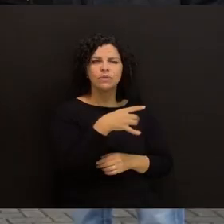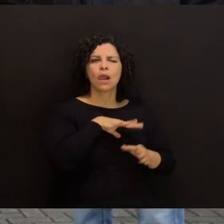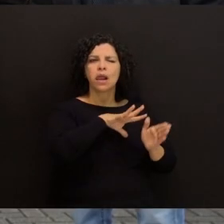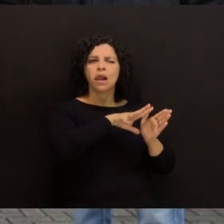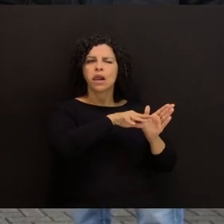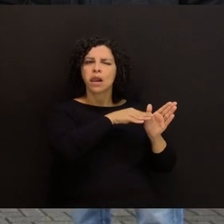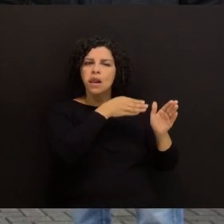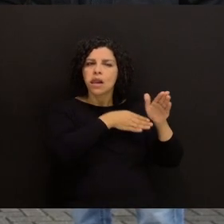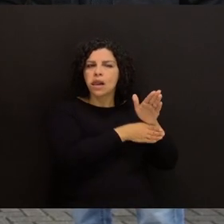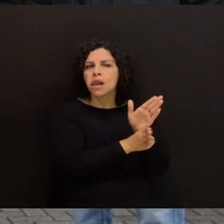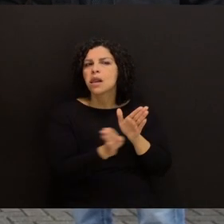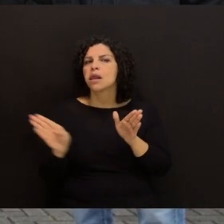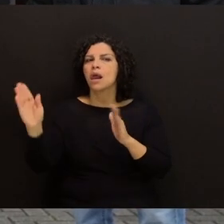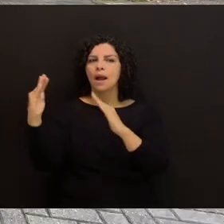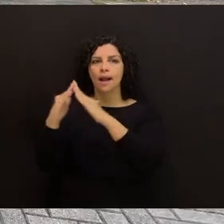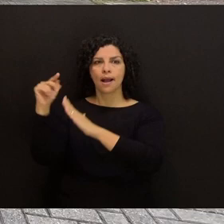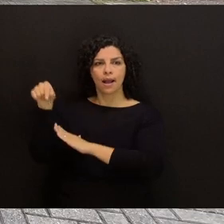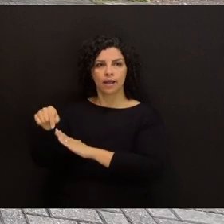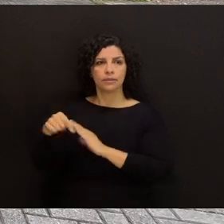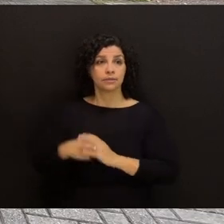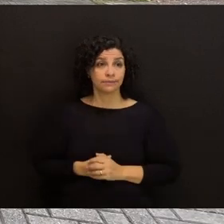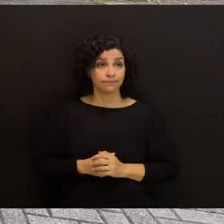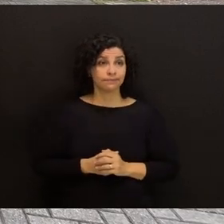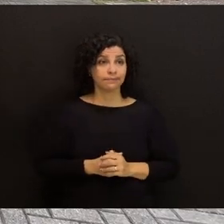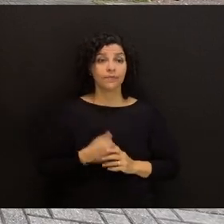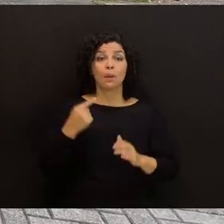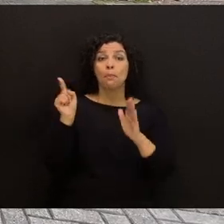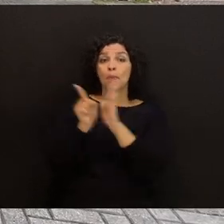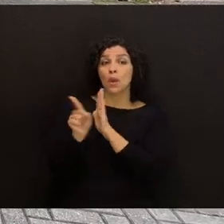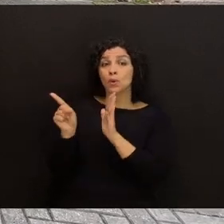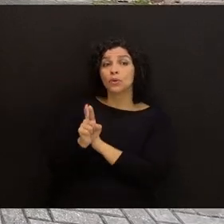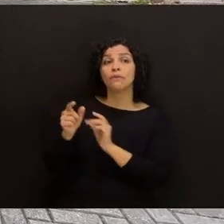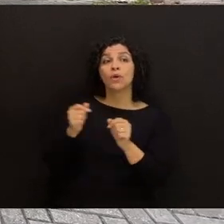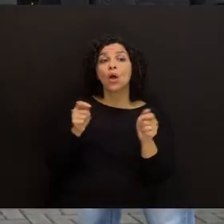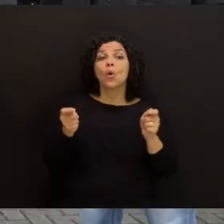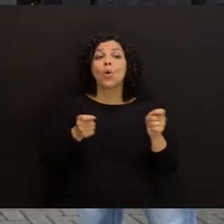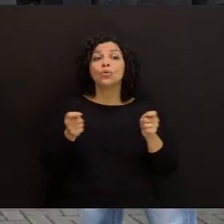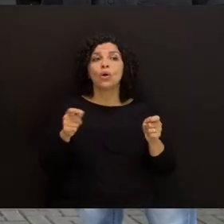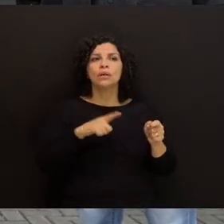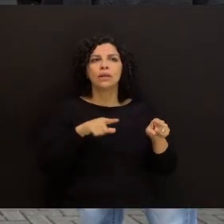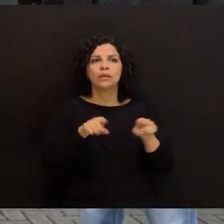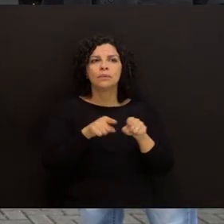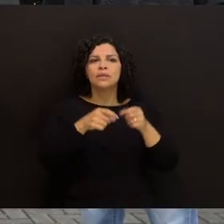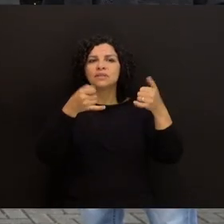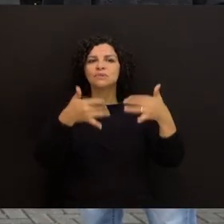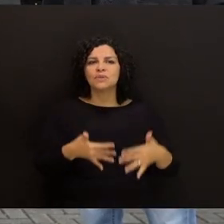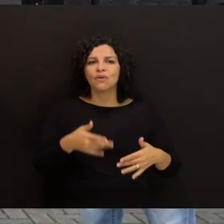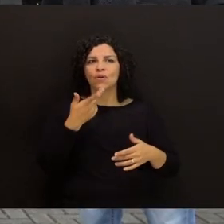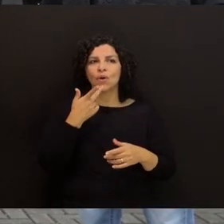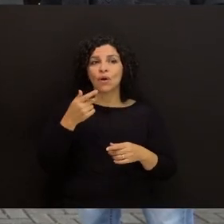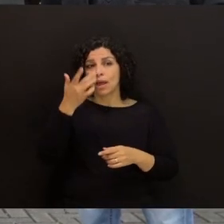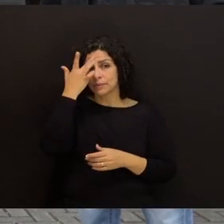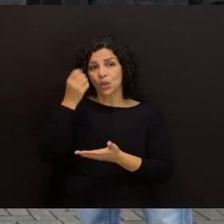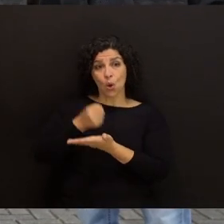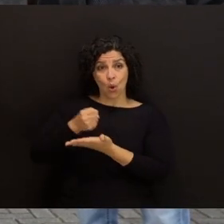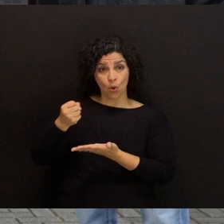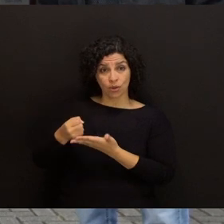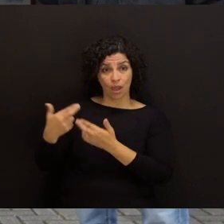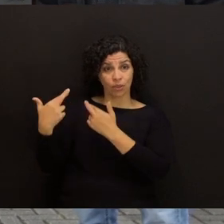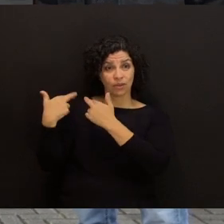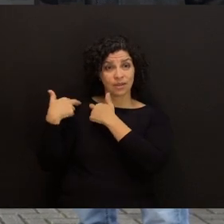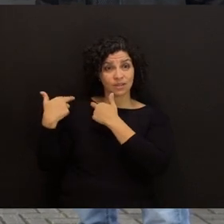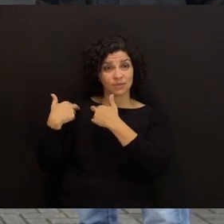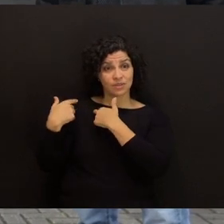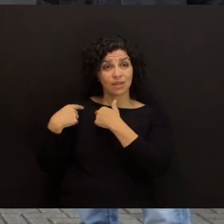deste depósito da prefeitura municipal e quando questionado referente ao controle apenas os servidor responsável que